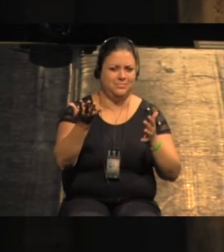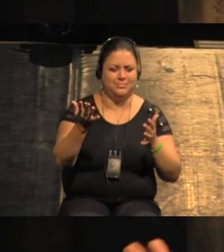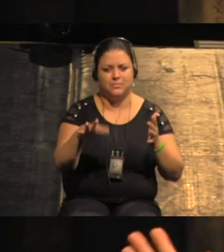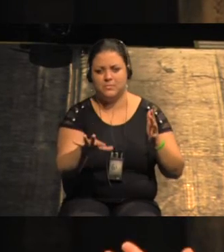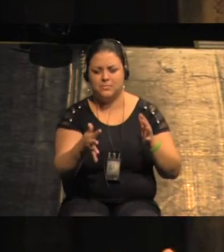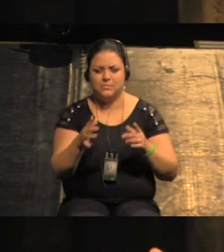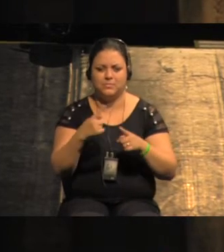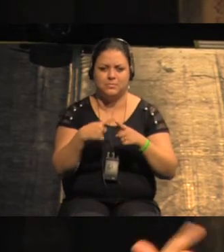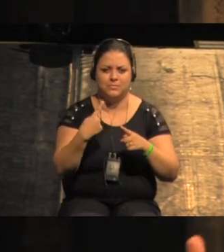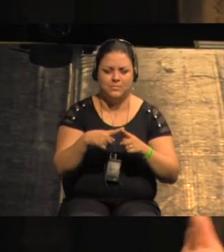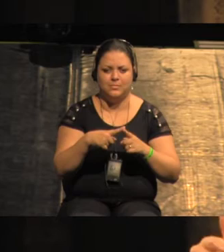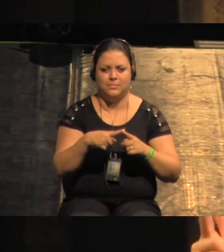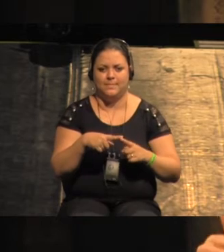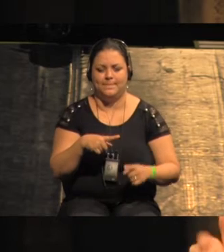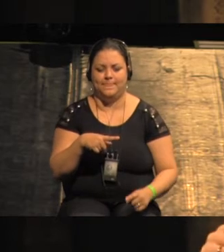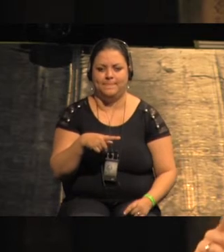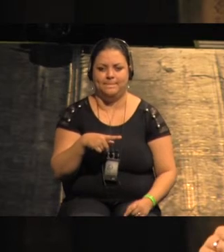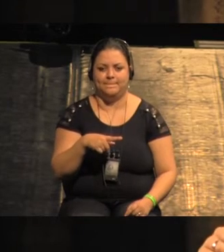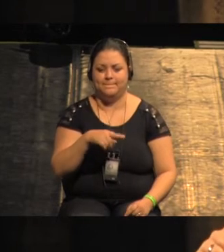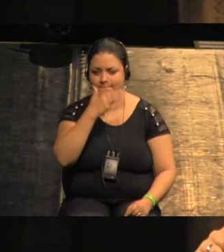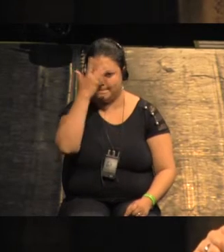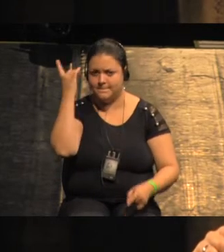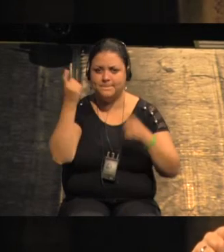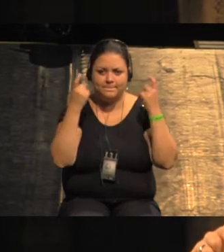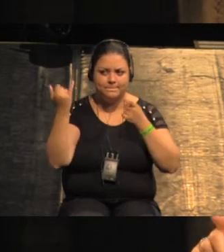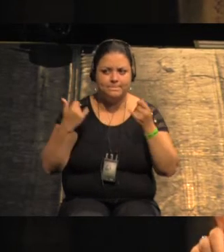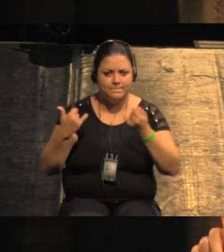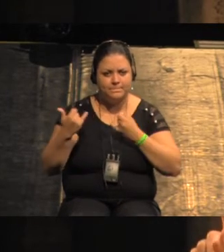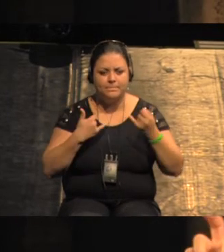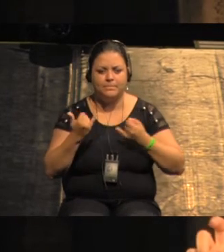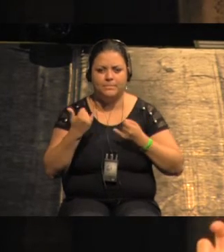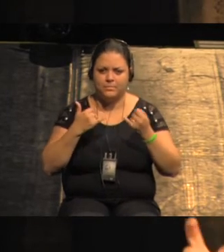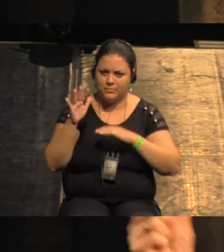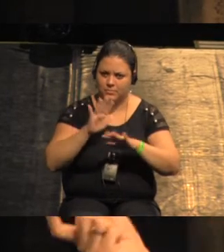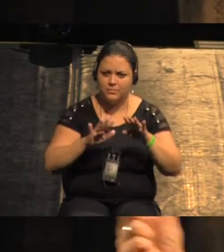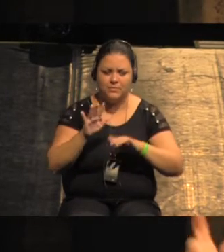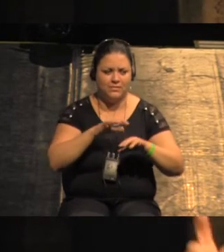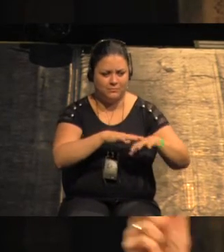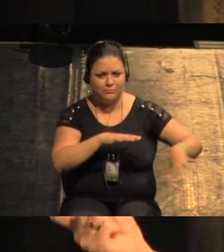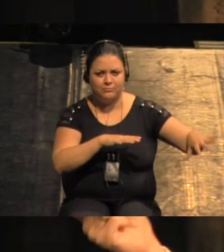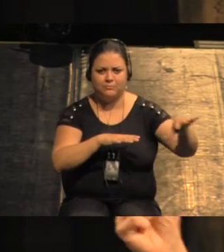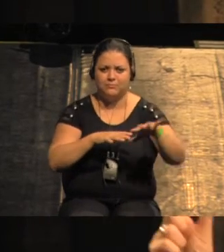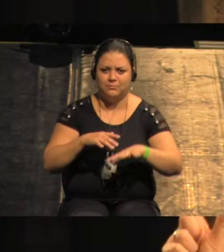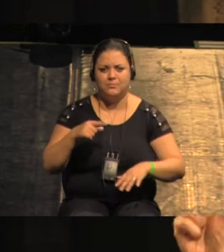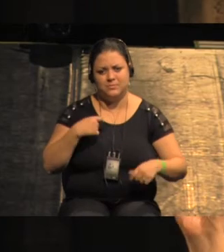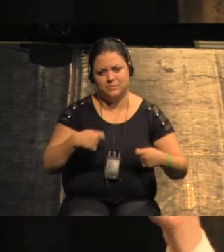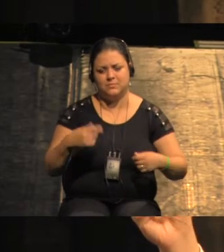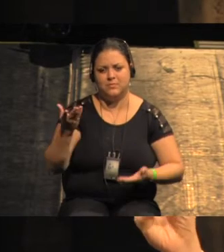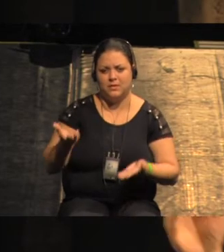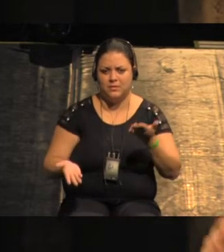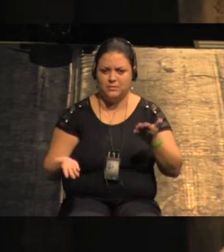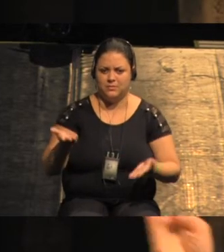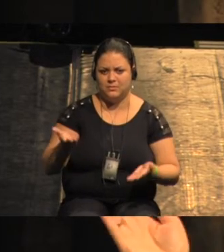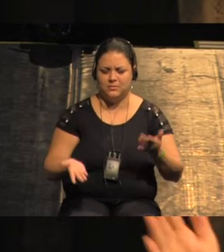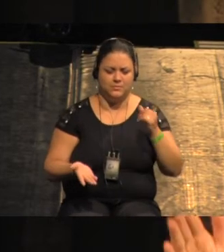devo concordar ou não, mas isso é uma coisa que as pessoas nos alertavam. Então, a literatura tende a mostrar que existe um